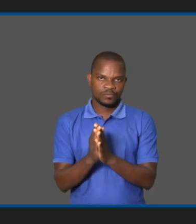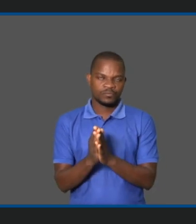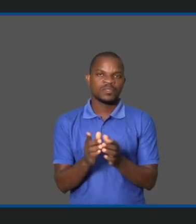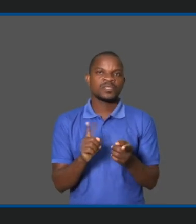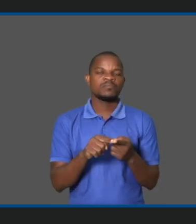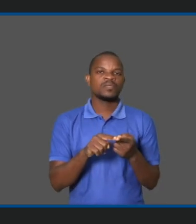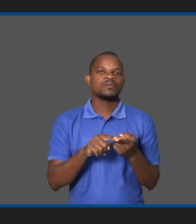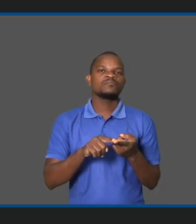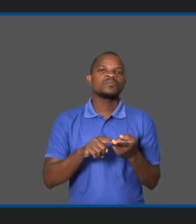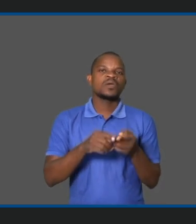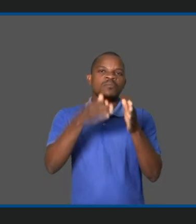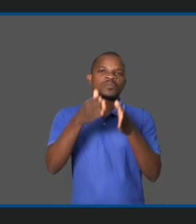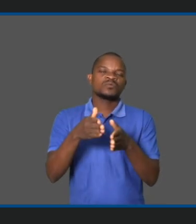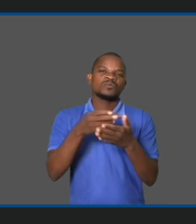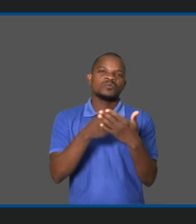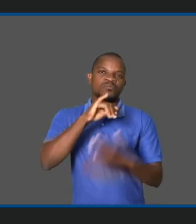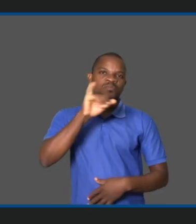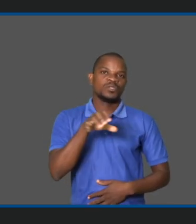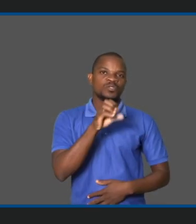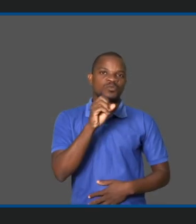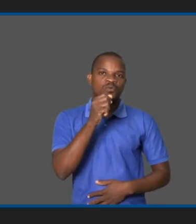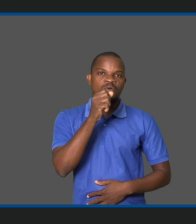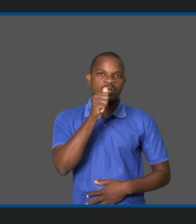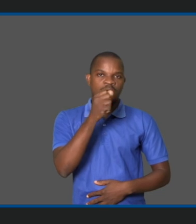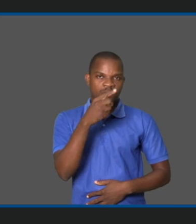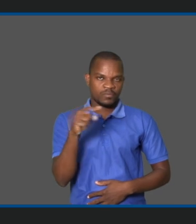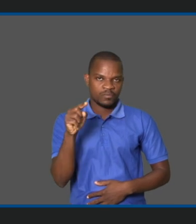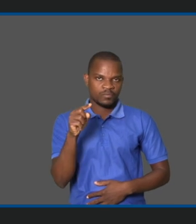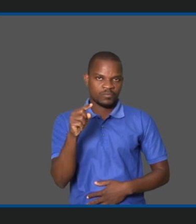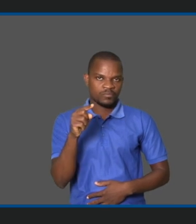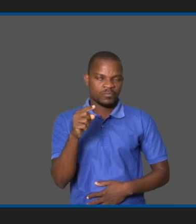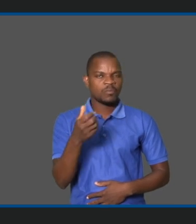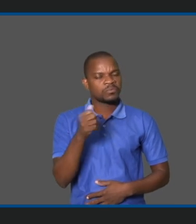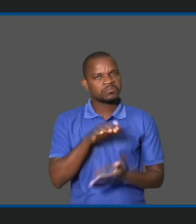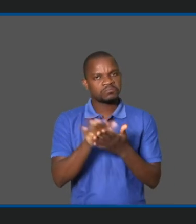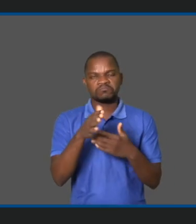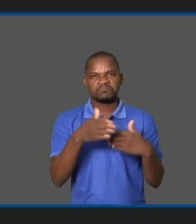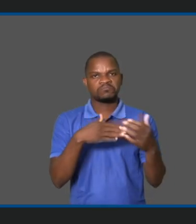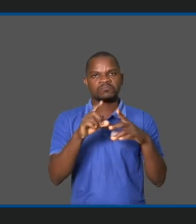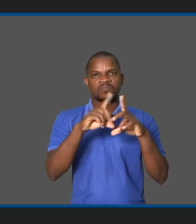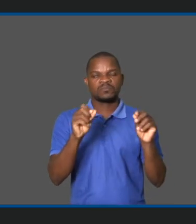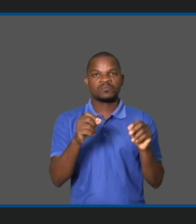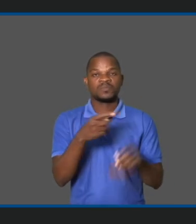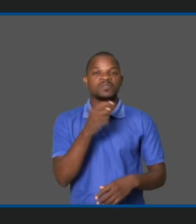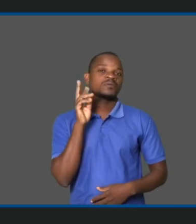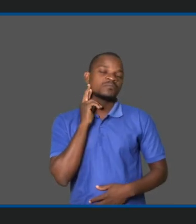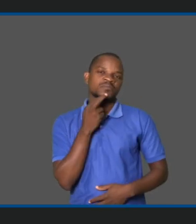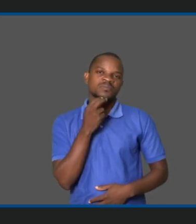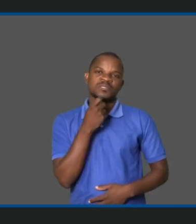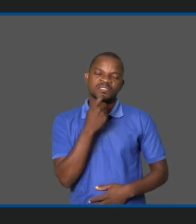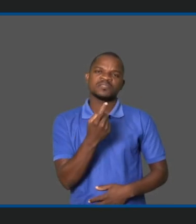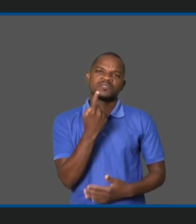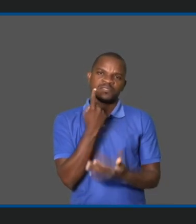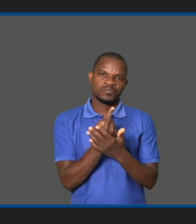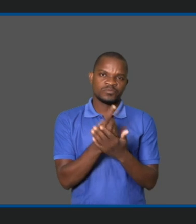Vale a pena cumprir com as medidas do